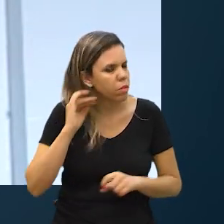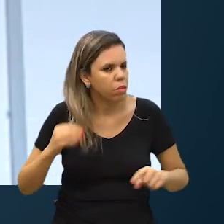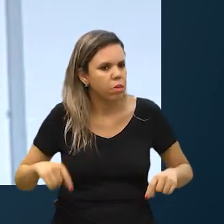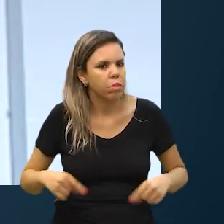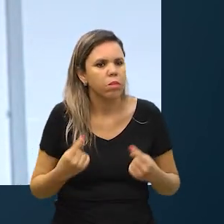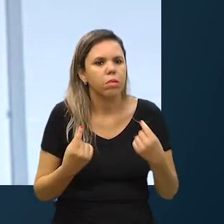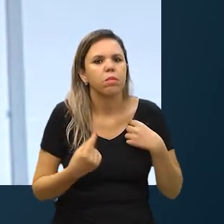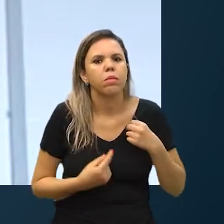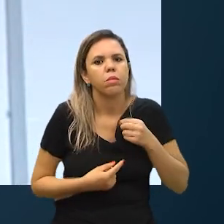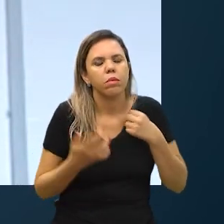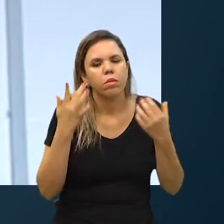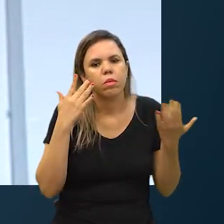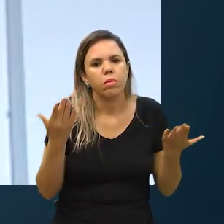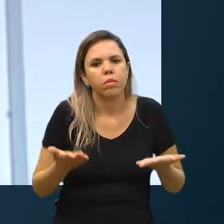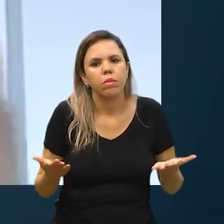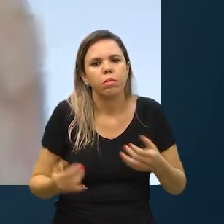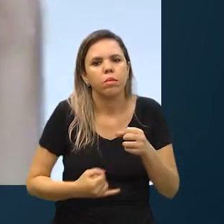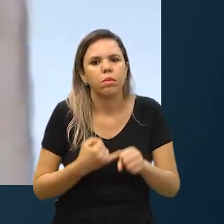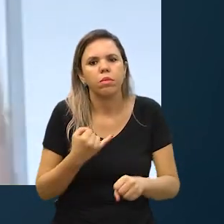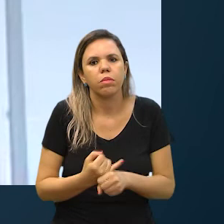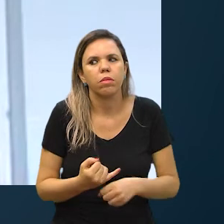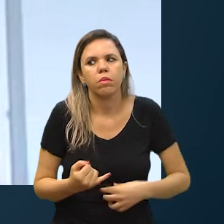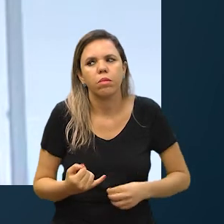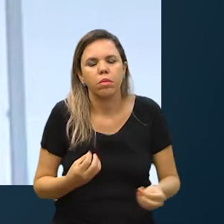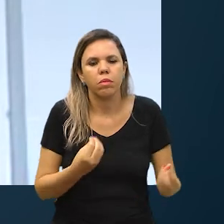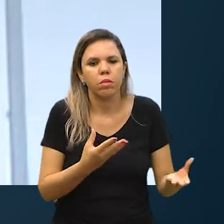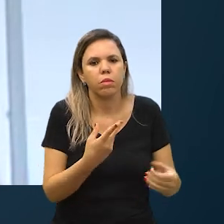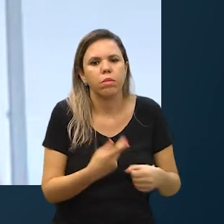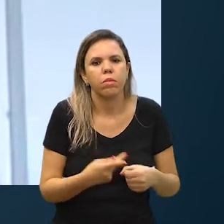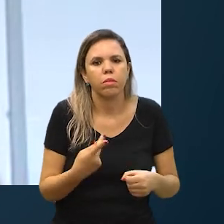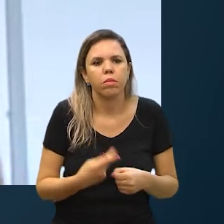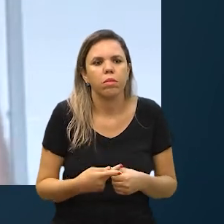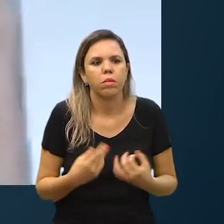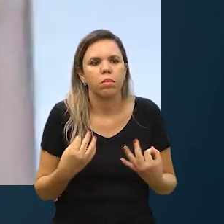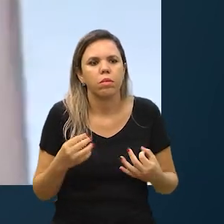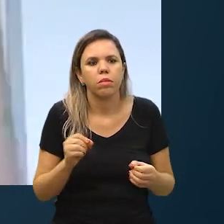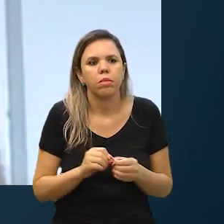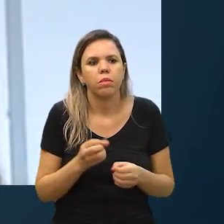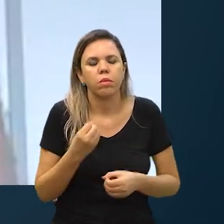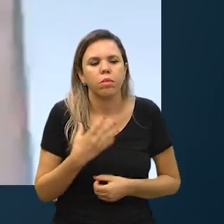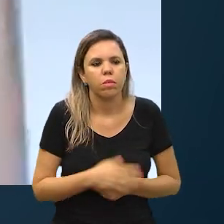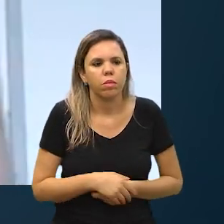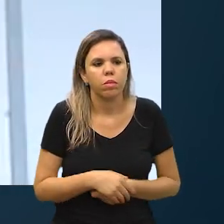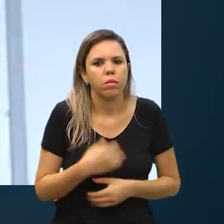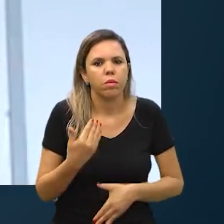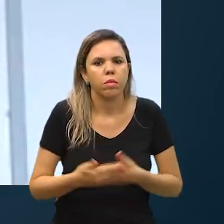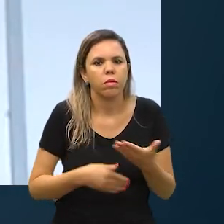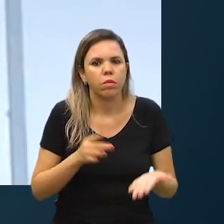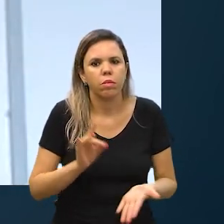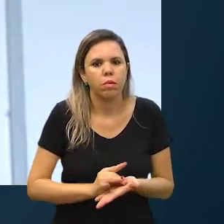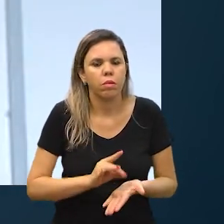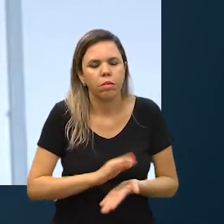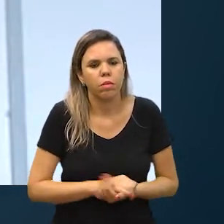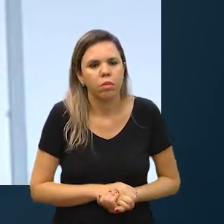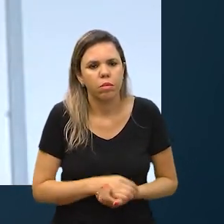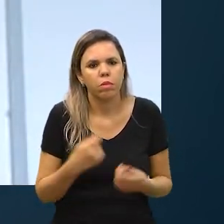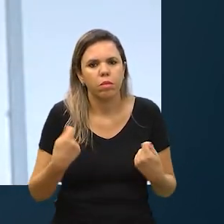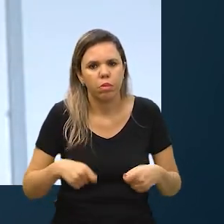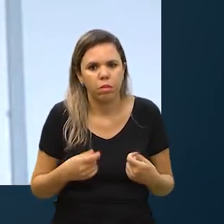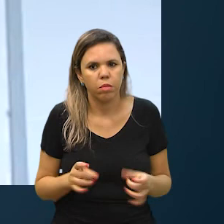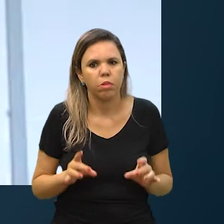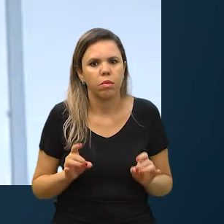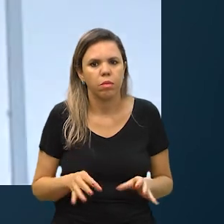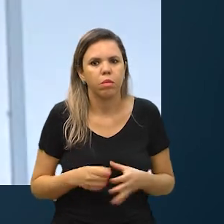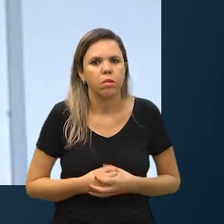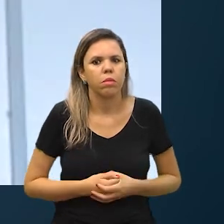nossos desafios, tá? Eu acho que hoje a gente tem uma plataforma que entrega um produto muito bem feito, muito bom, acho que a gente tem processos consolidados, mas a gente precisa